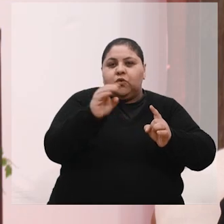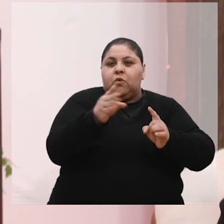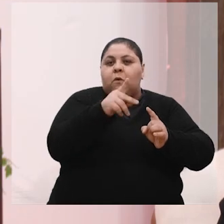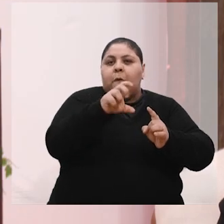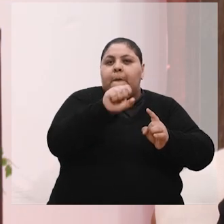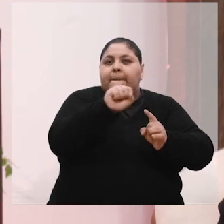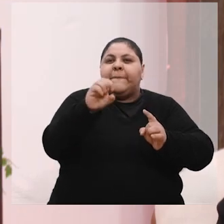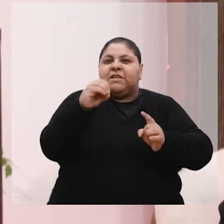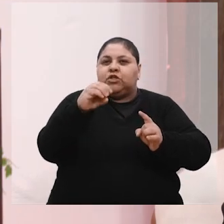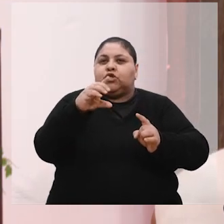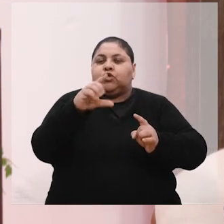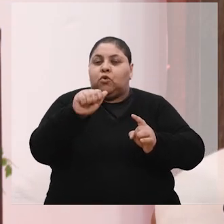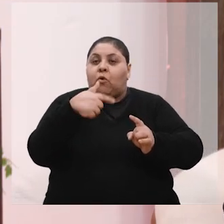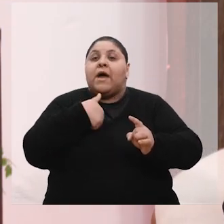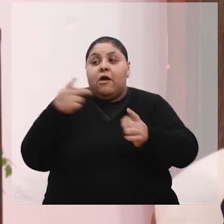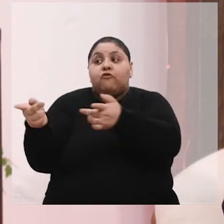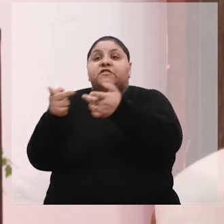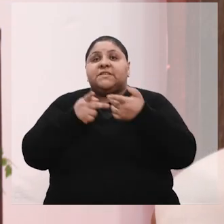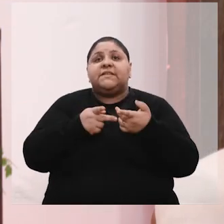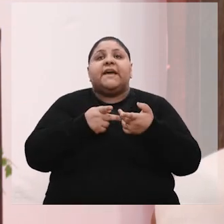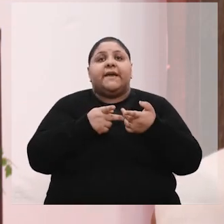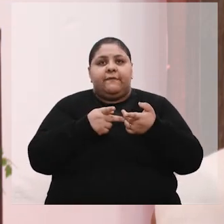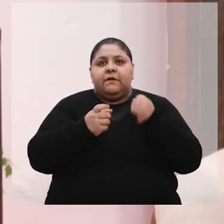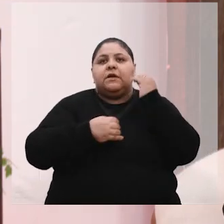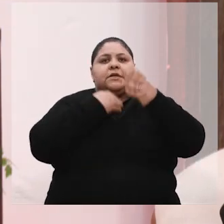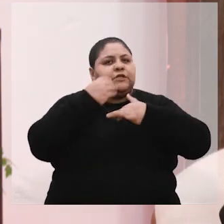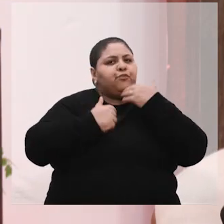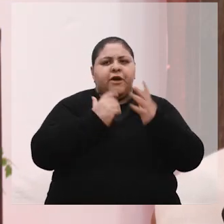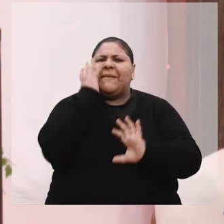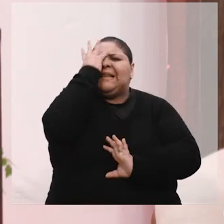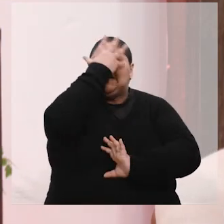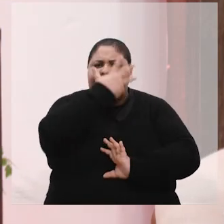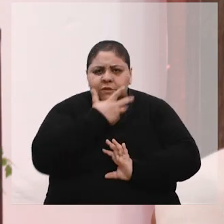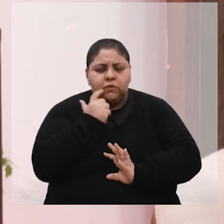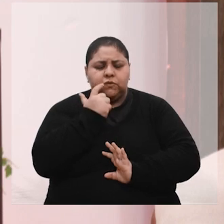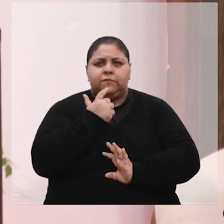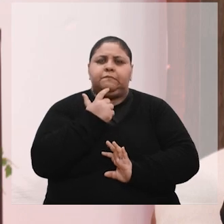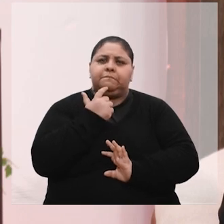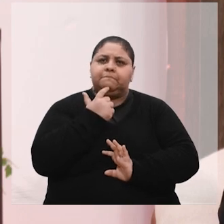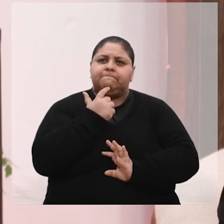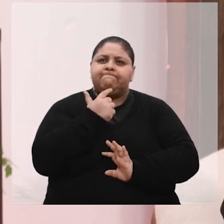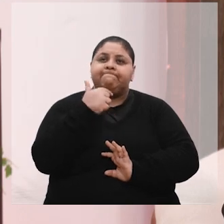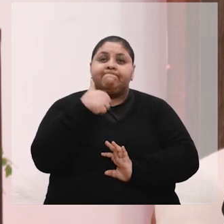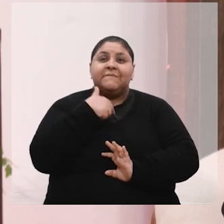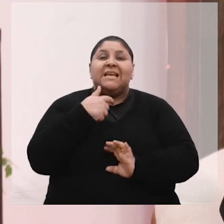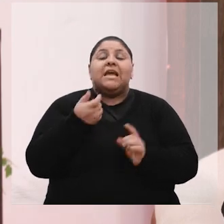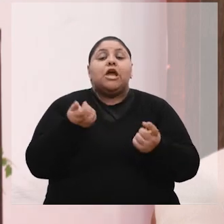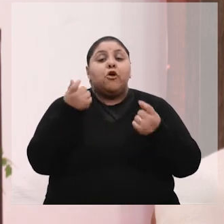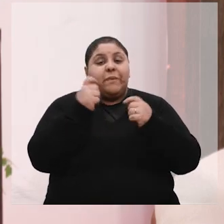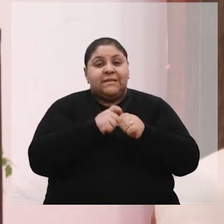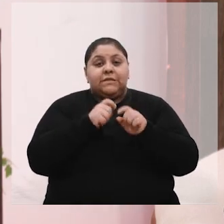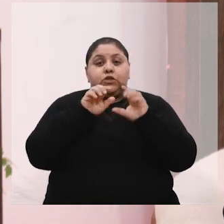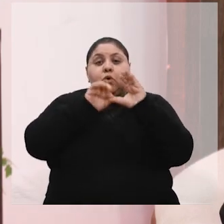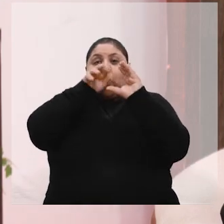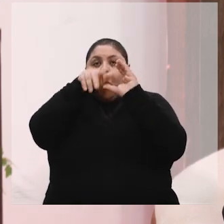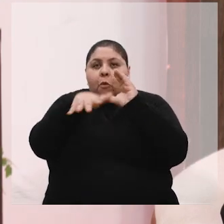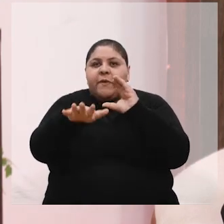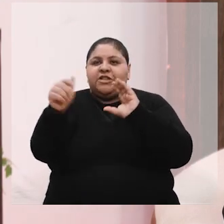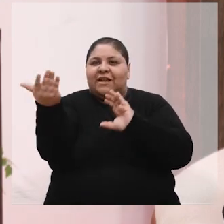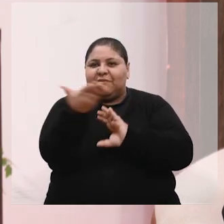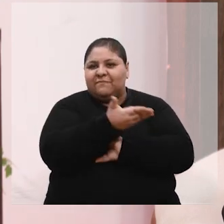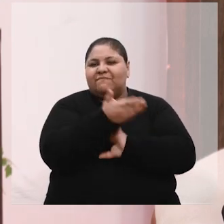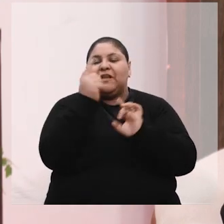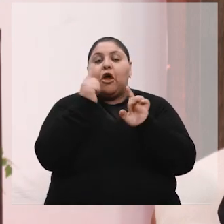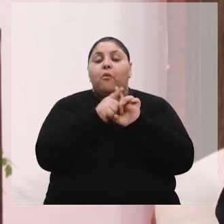esse poema que estava lá é lindo demais. E aí eu preciso compartilhar isso com as pessoas, porque